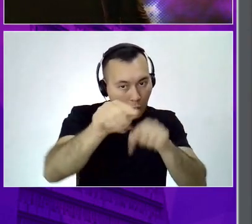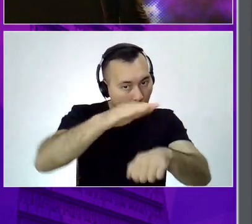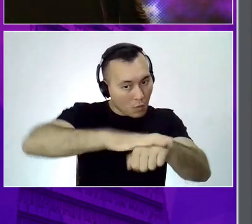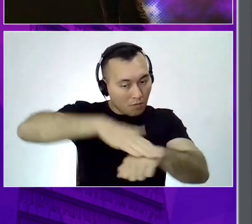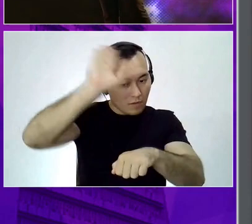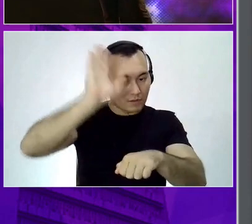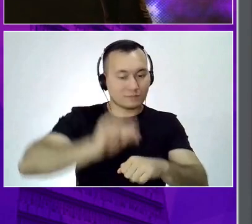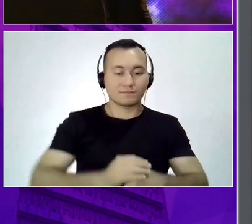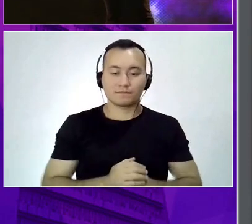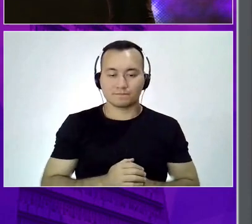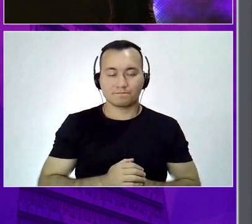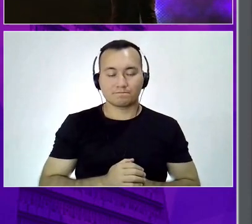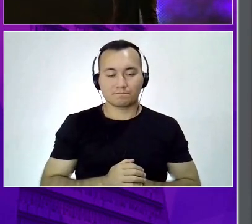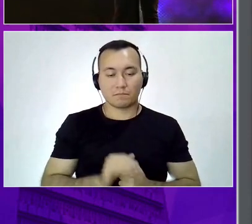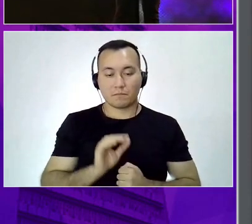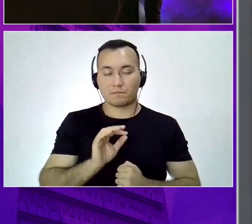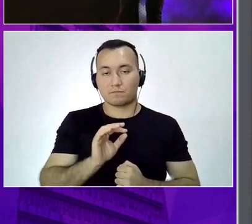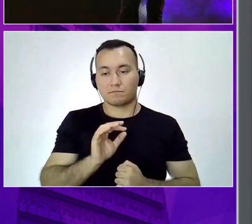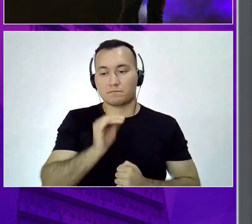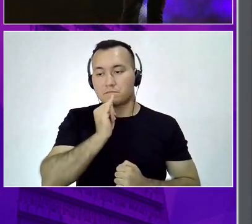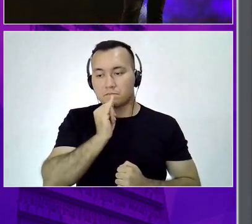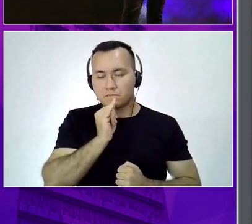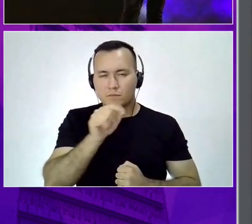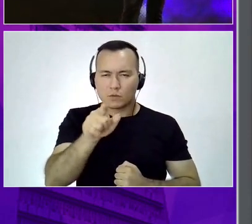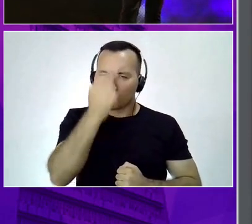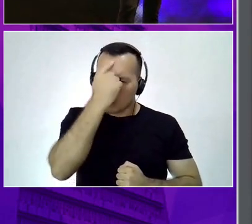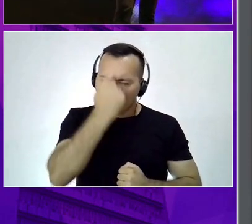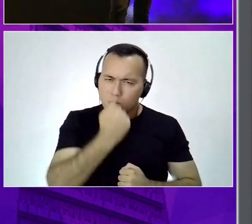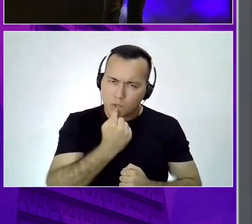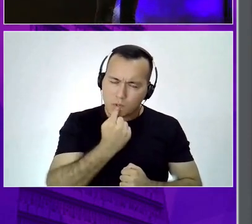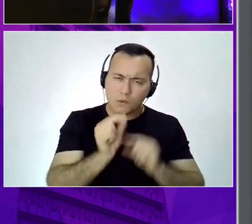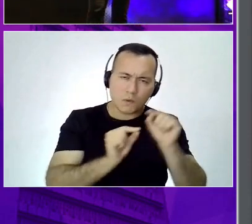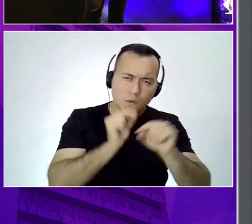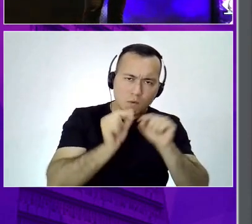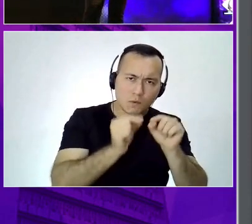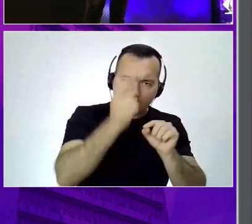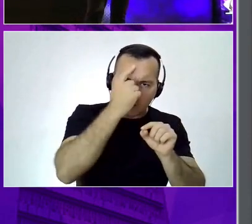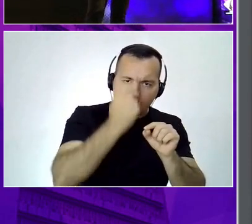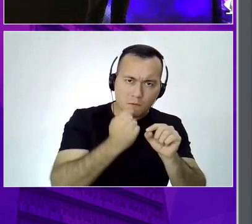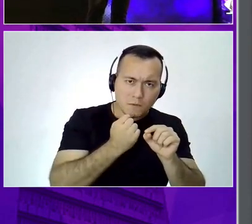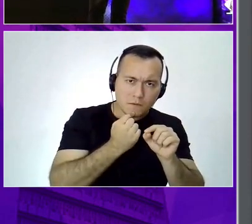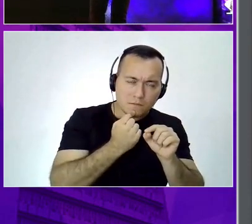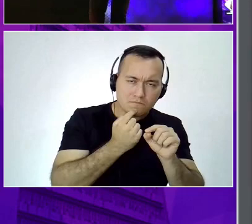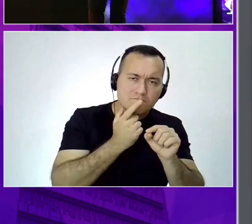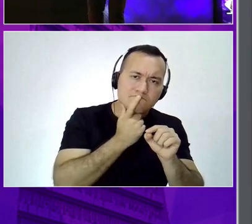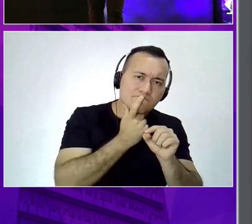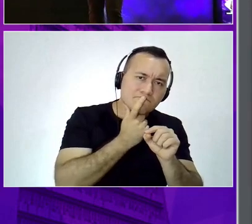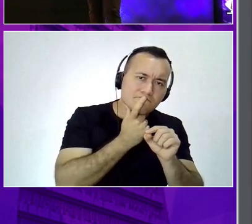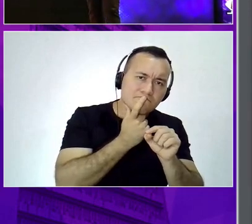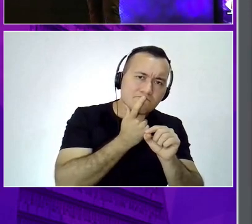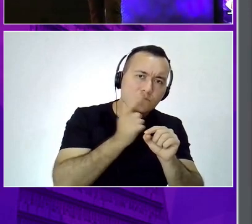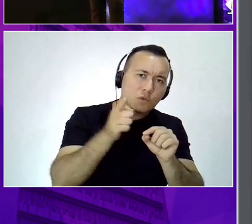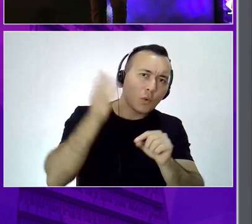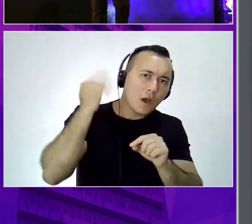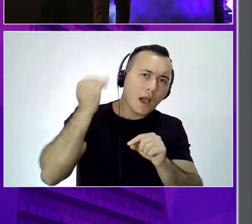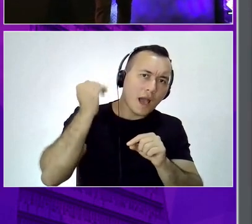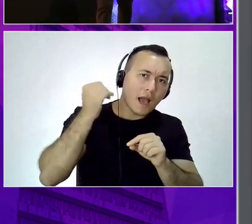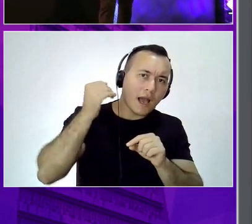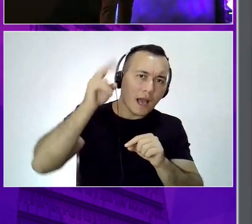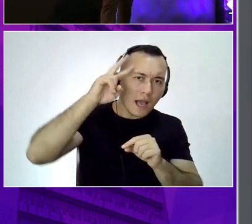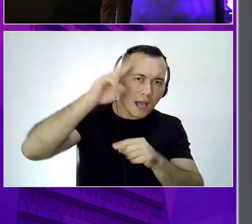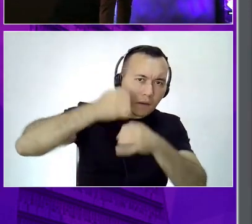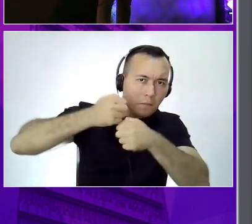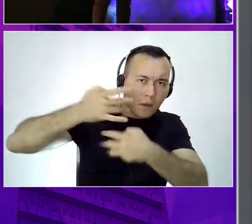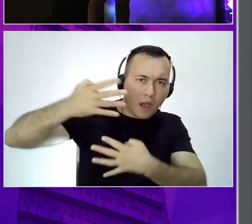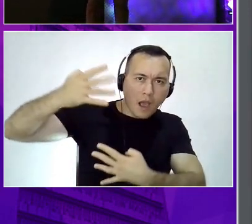goste, baseado nos padrões passados, ou seja, nos meus comportamentos, os filmes que assisti. Para o mundo de